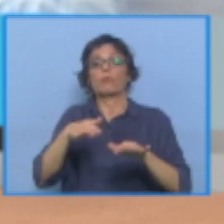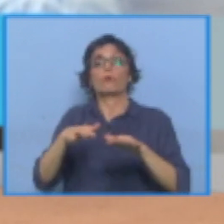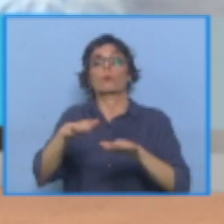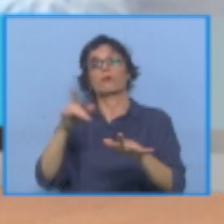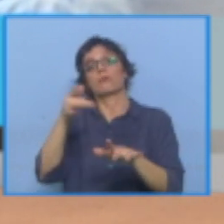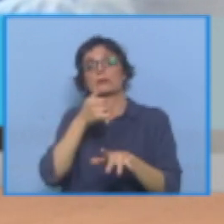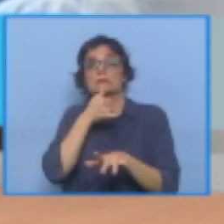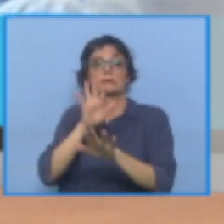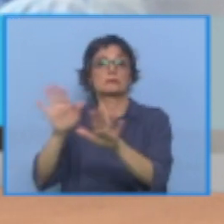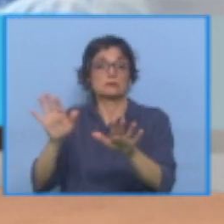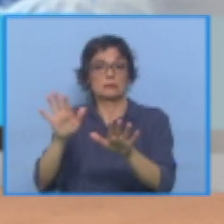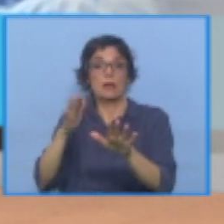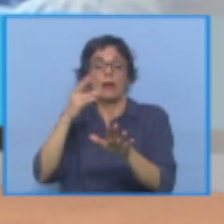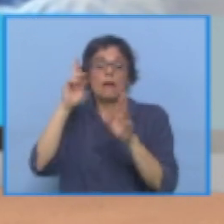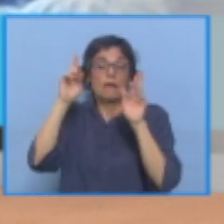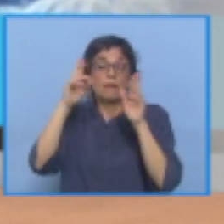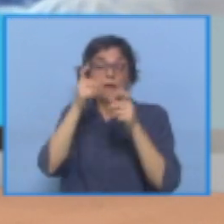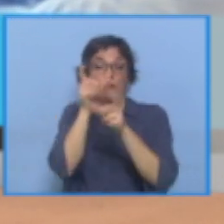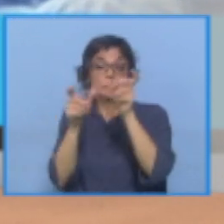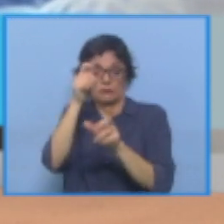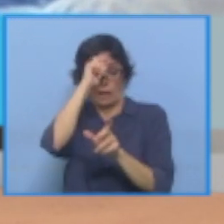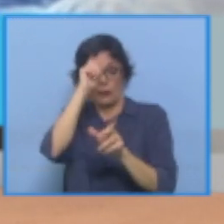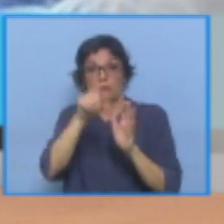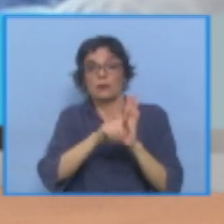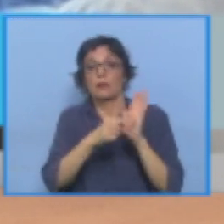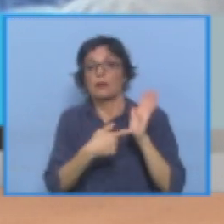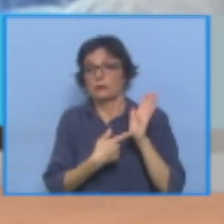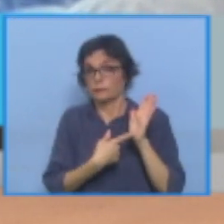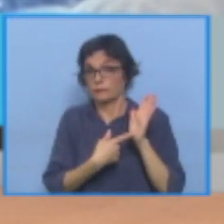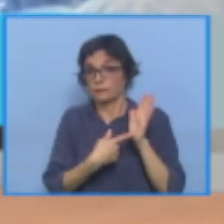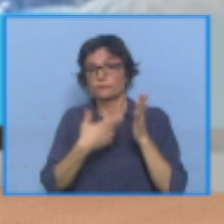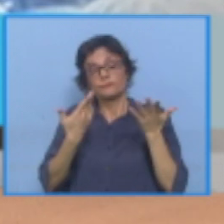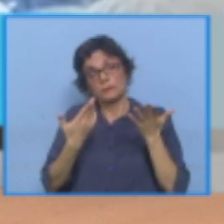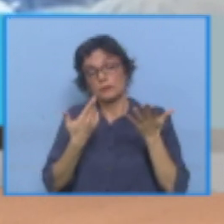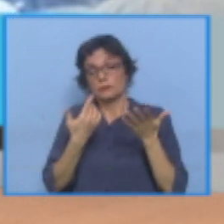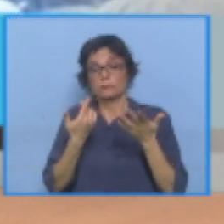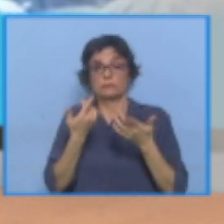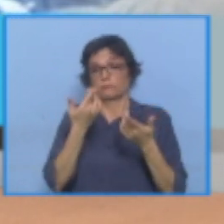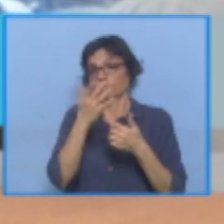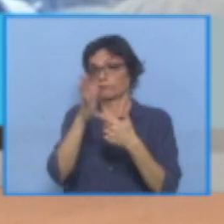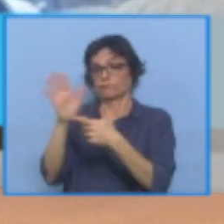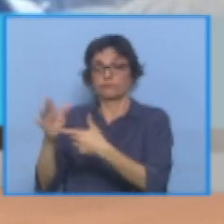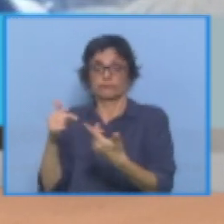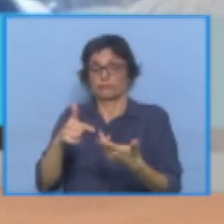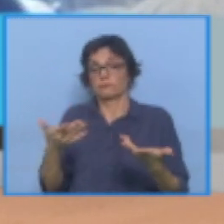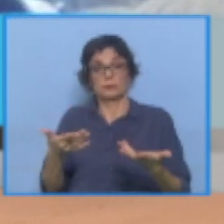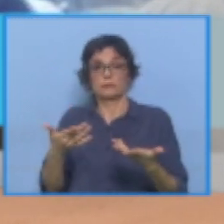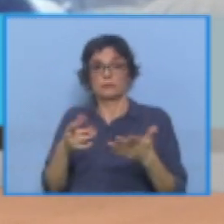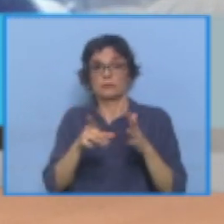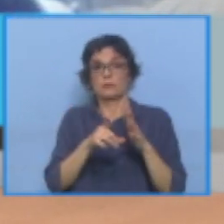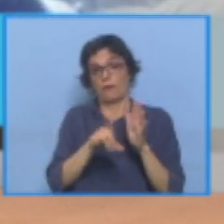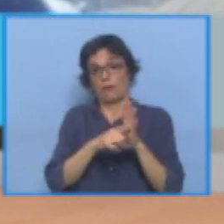são determinadas. Por isso, simplesmente, como nós vemos no nosso dia-a-dia, e isso acontece também nas comunidades católicas, as leis existem, são muito